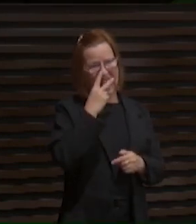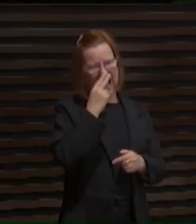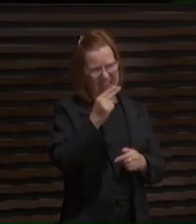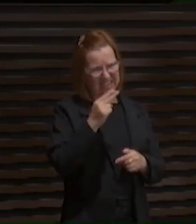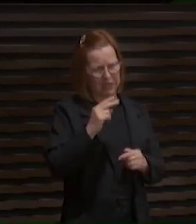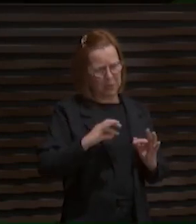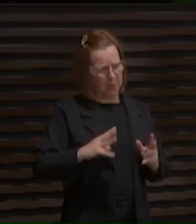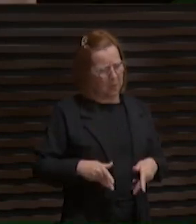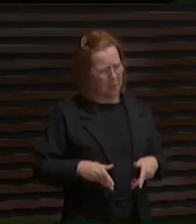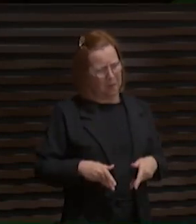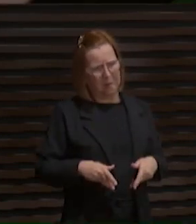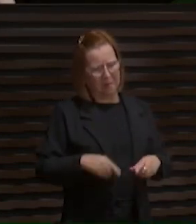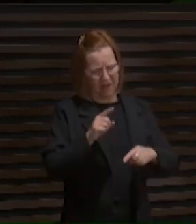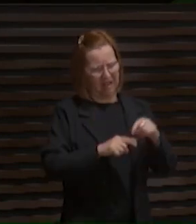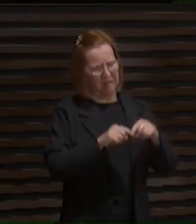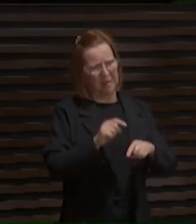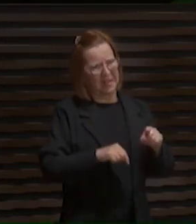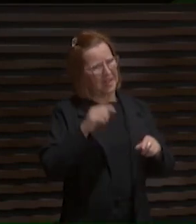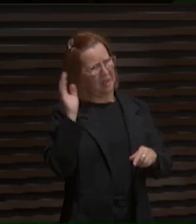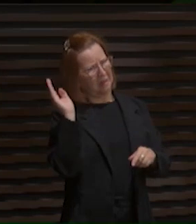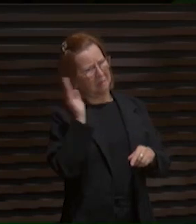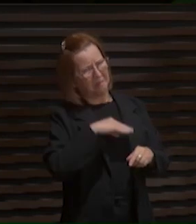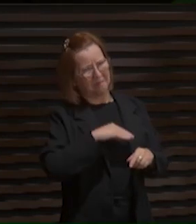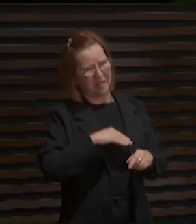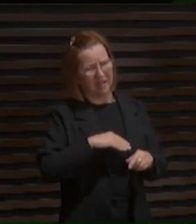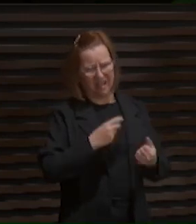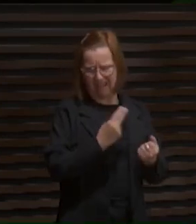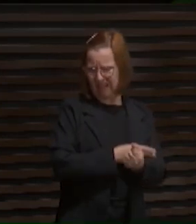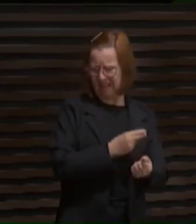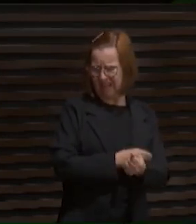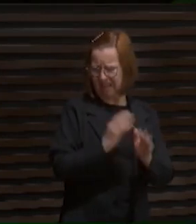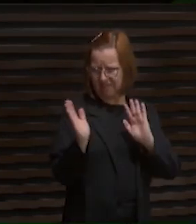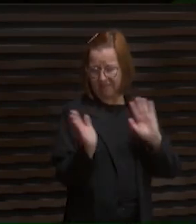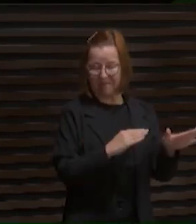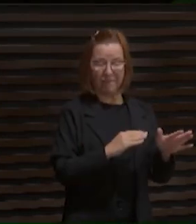sobre isso semana passada. O Márcio, se Deus permitir, vai tratar sobre isso semana que vem.